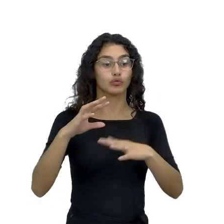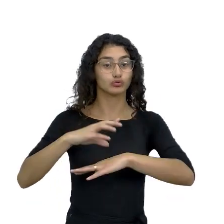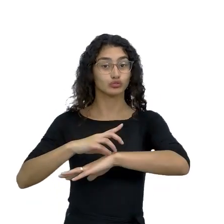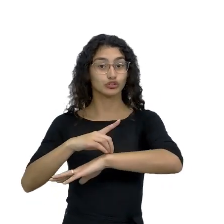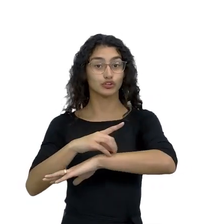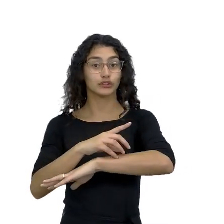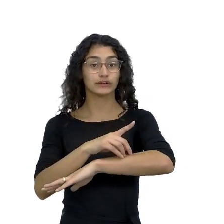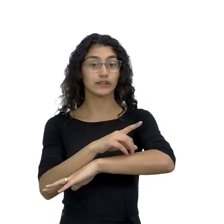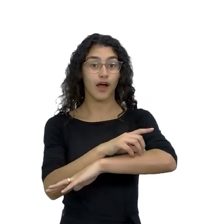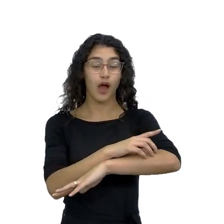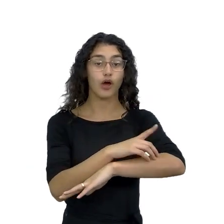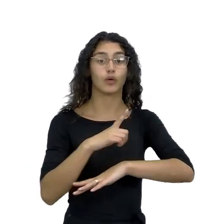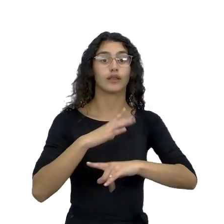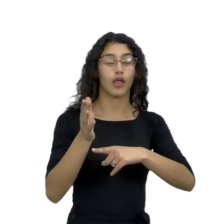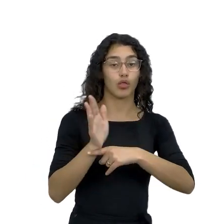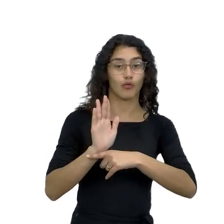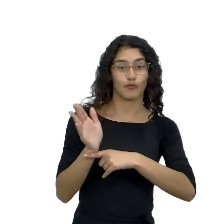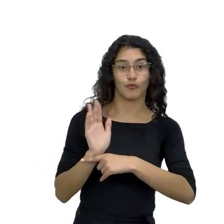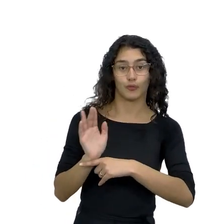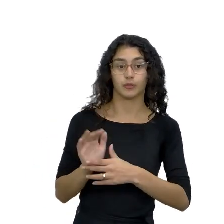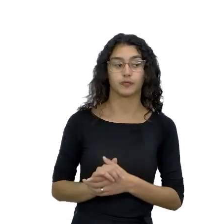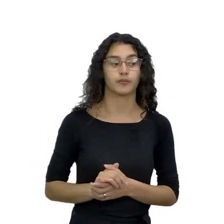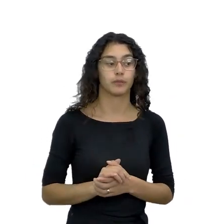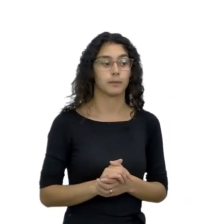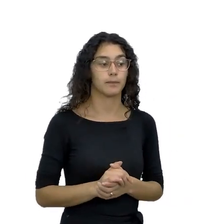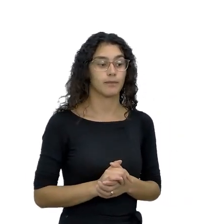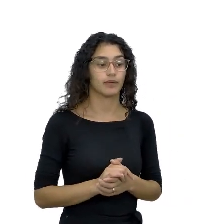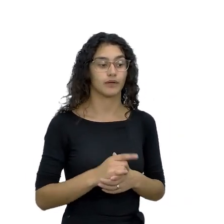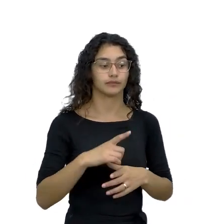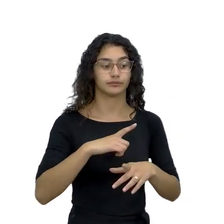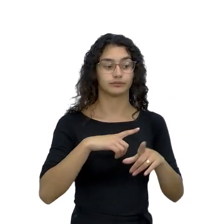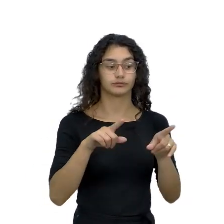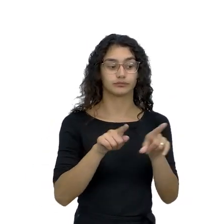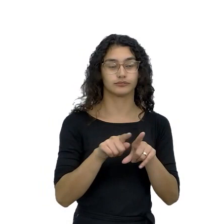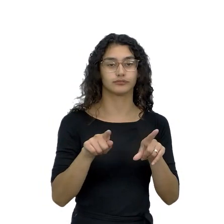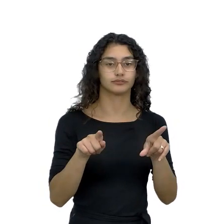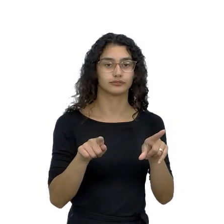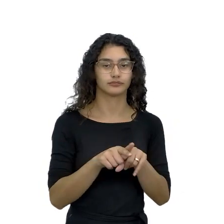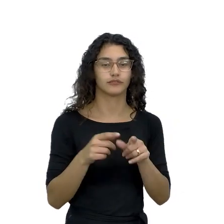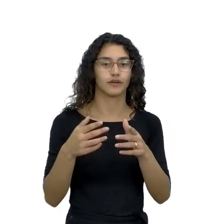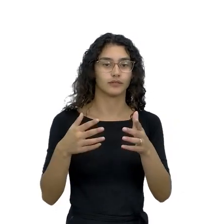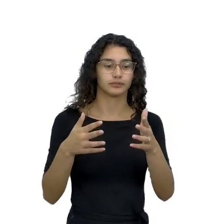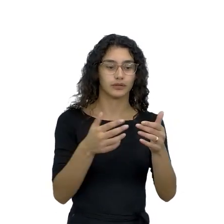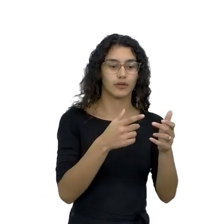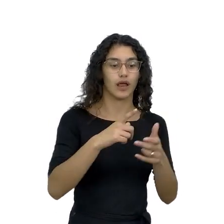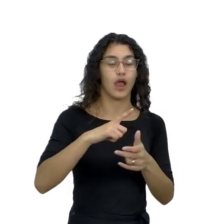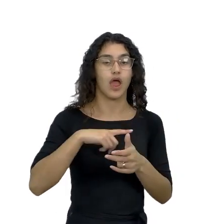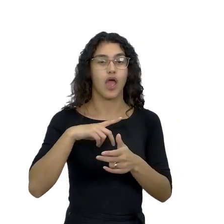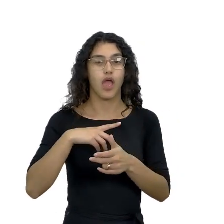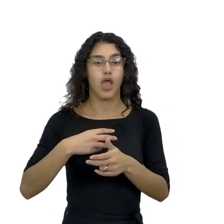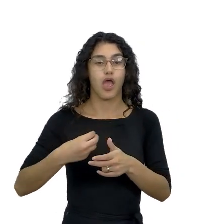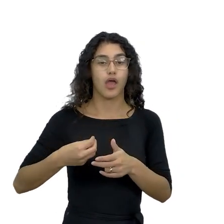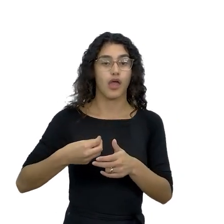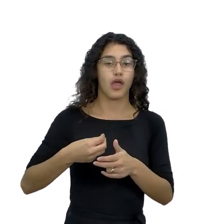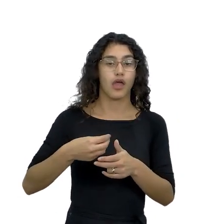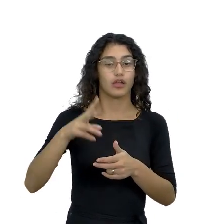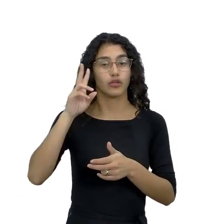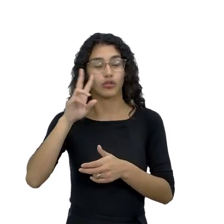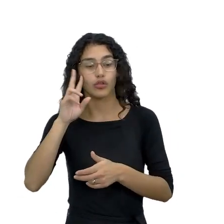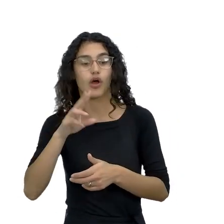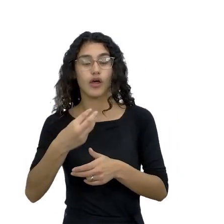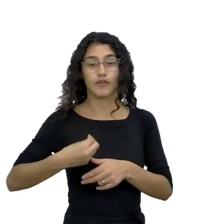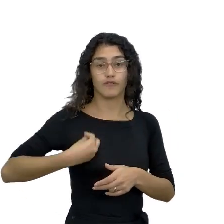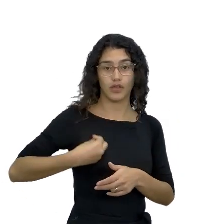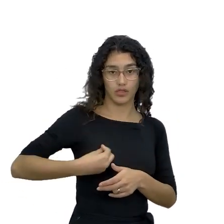filme. Aí a gente vai fazer aquele debate ficção versus realidade, tá?